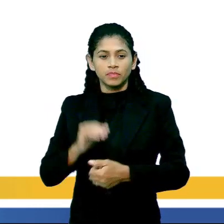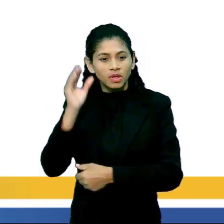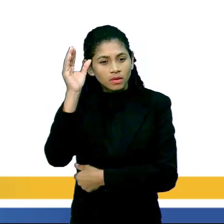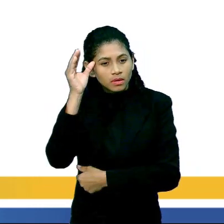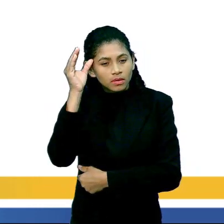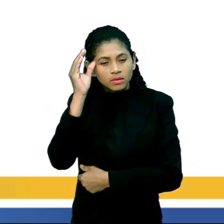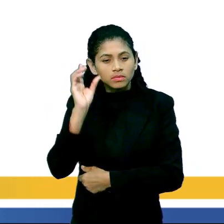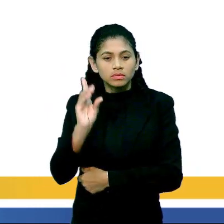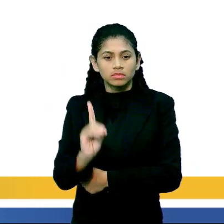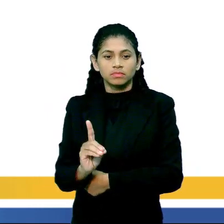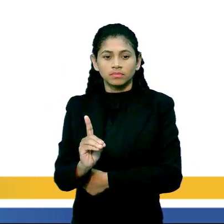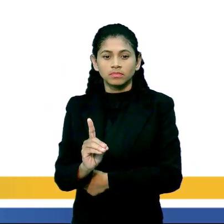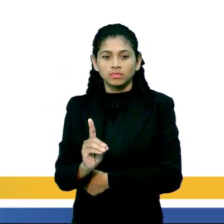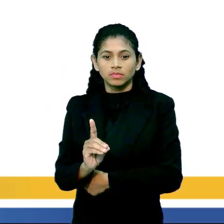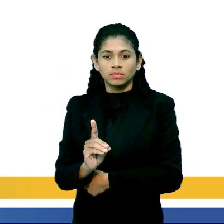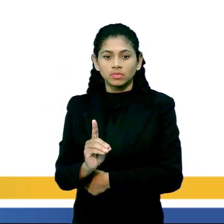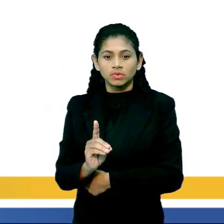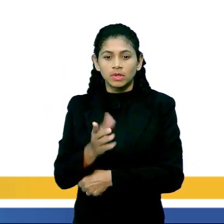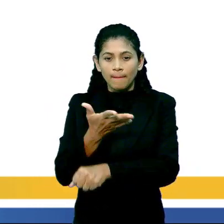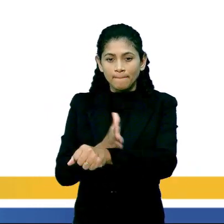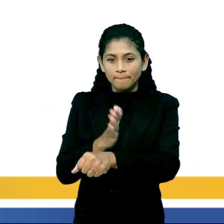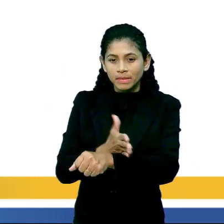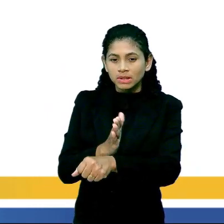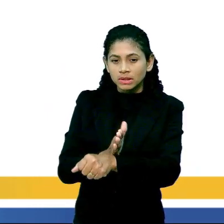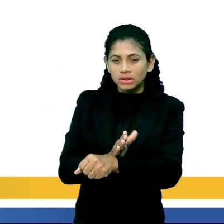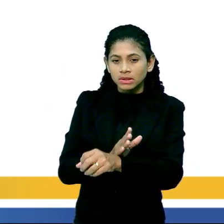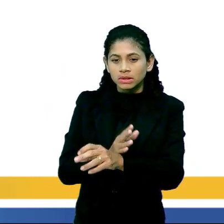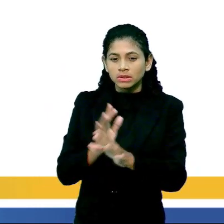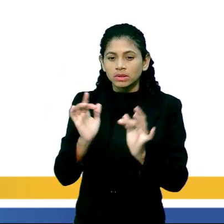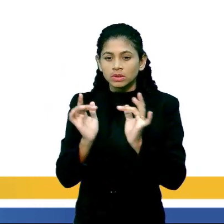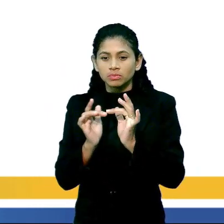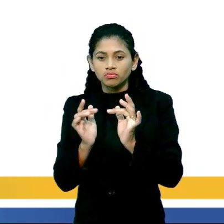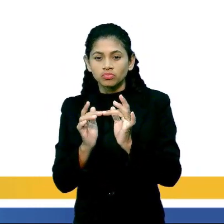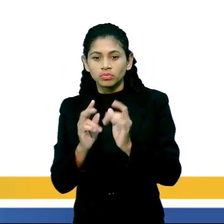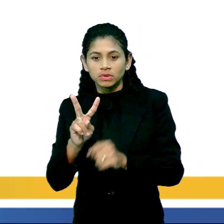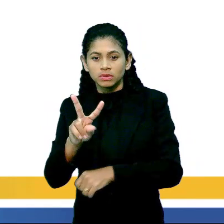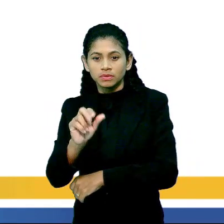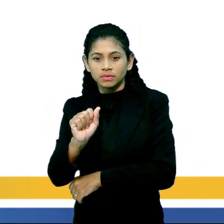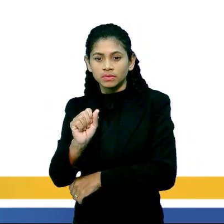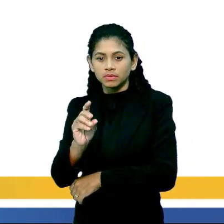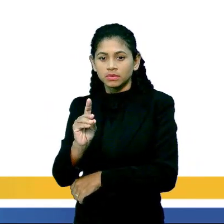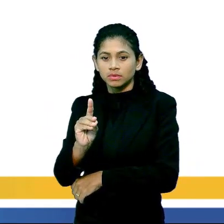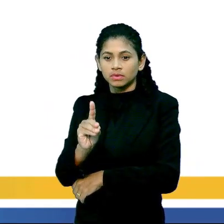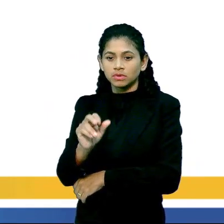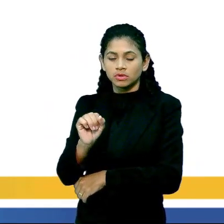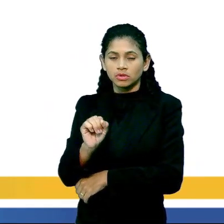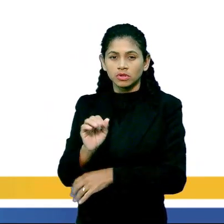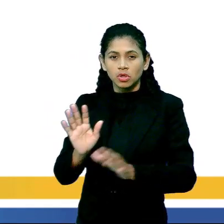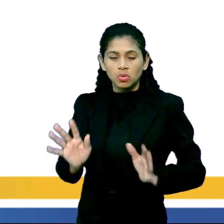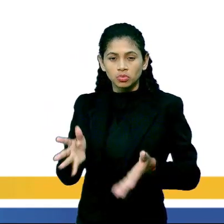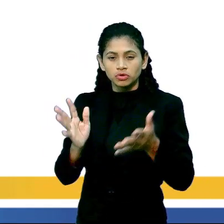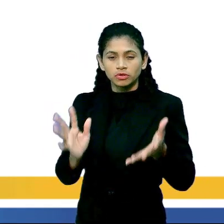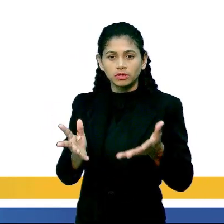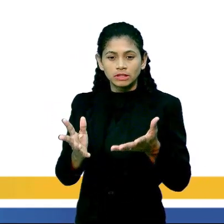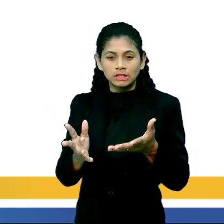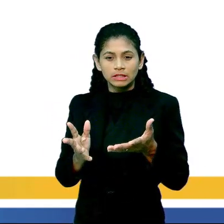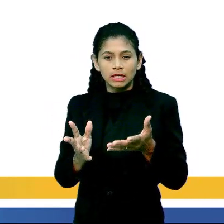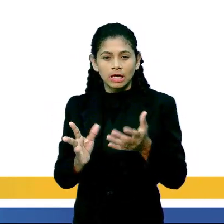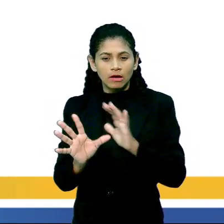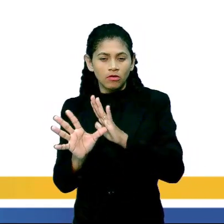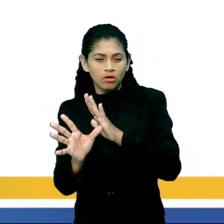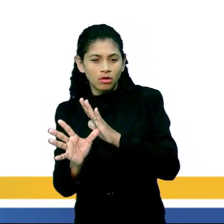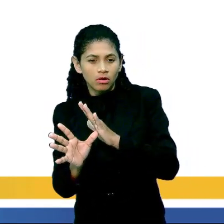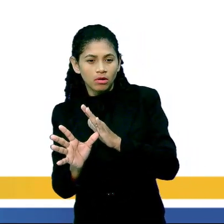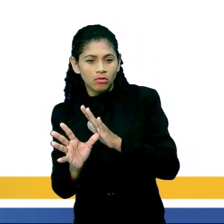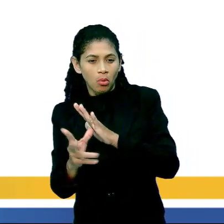compreensão da sua prática associada à vadiagem e à desordem que contribuíam para a marginalização, especialmente até a